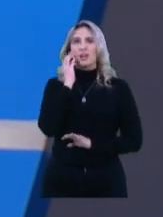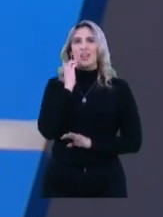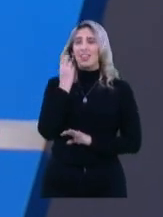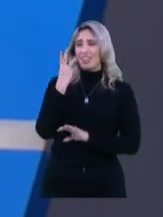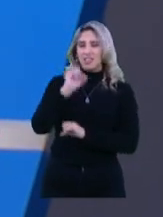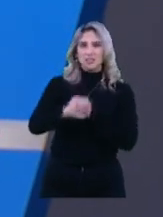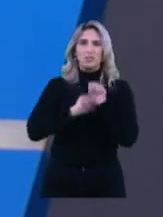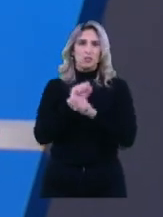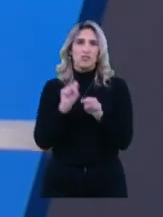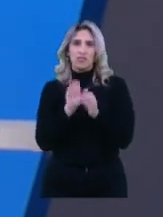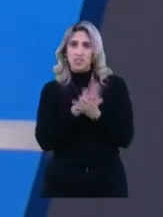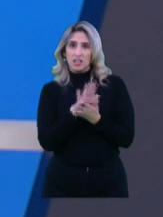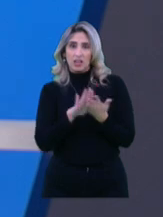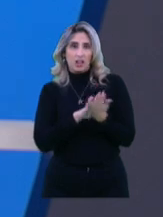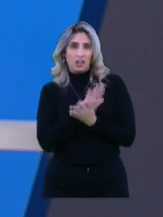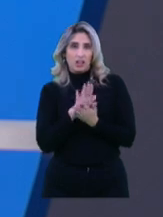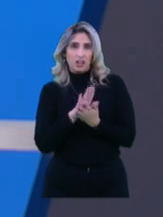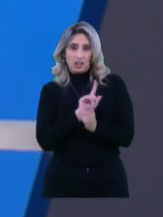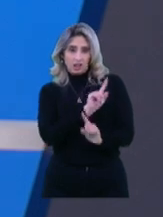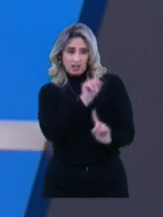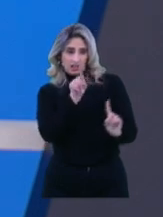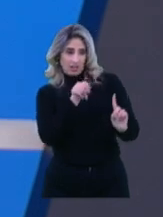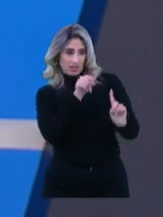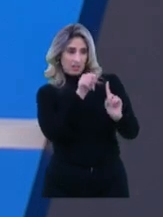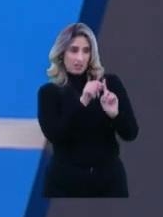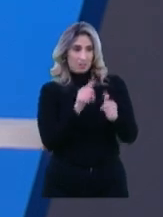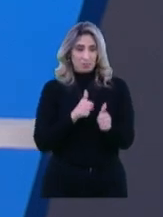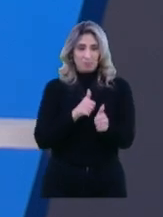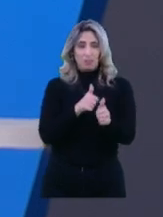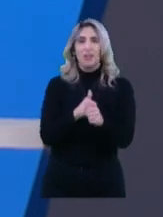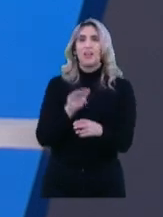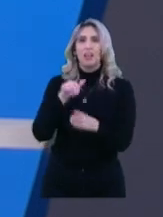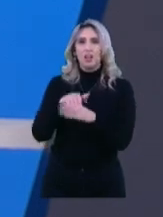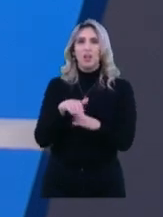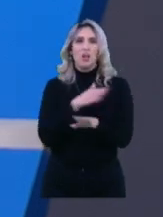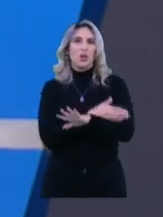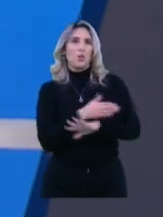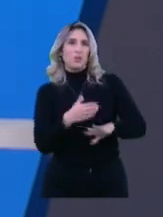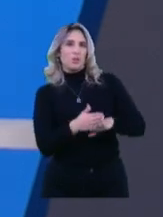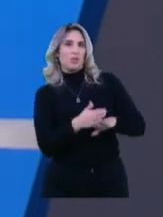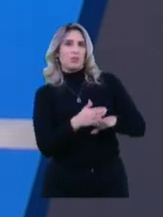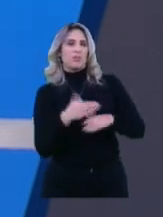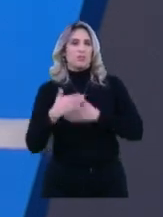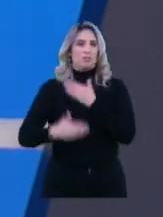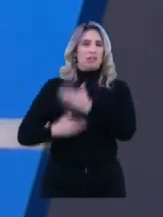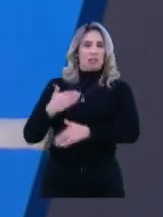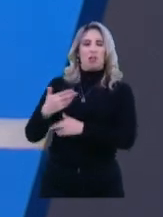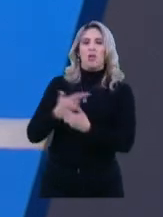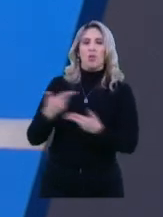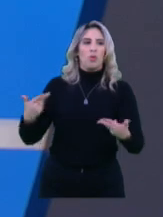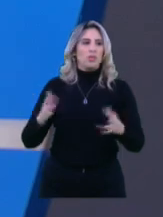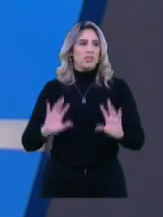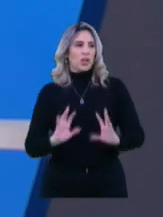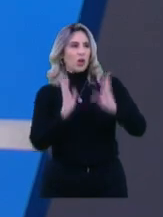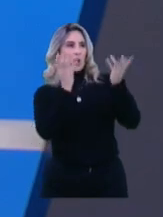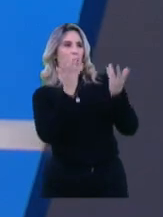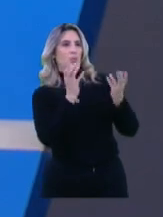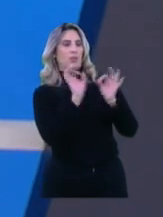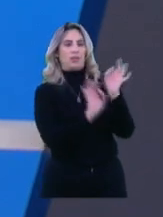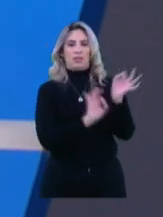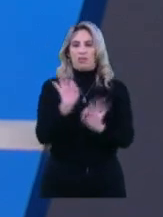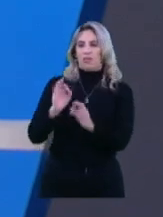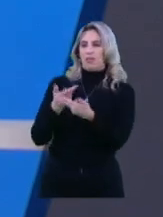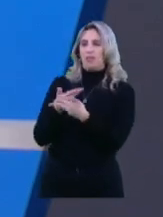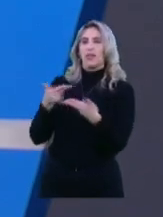anos sem fazer nada chegou na véspera de eleição começou a fazer placa inaugurar obra recapeamento iniciar